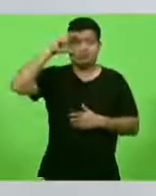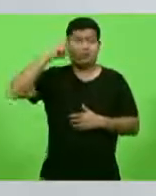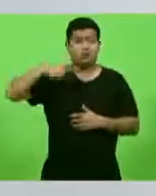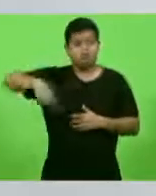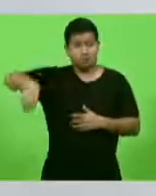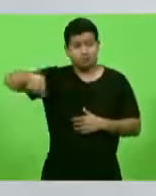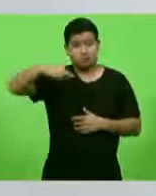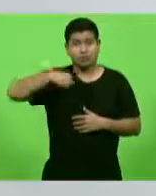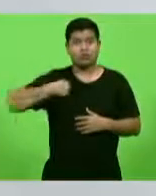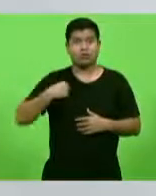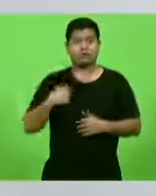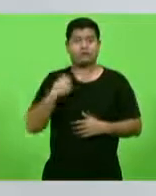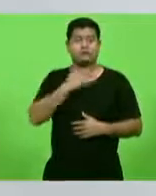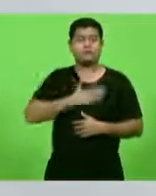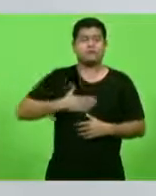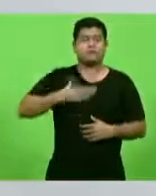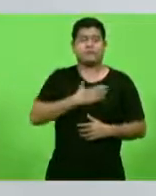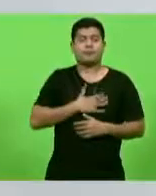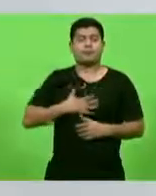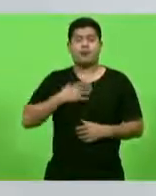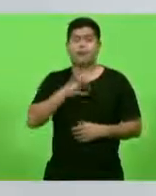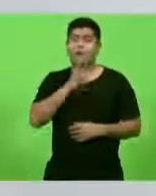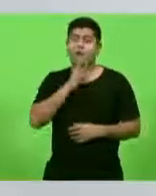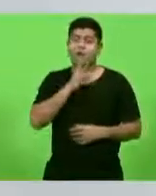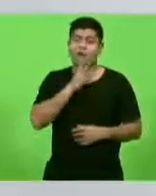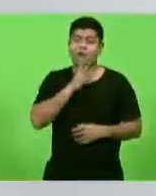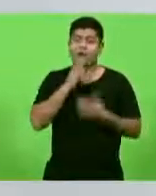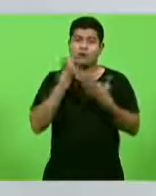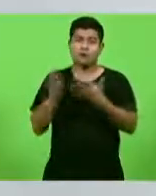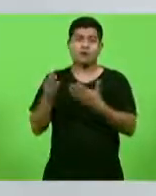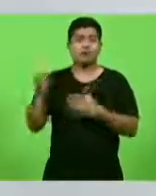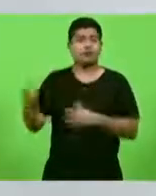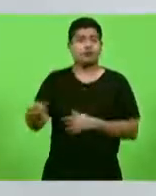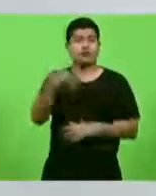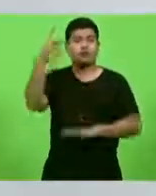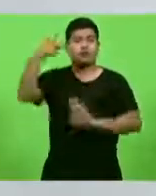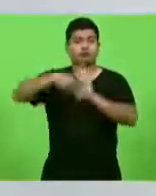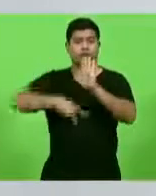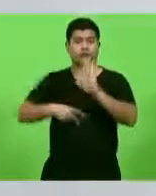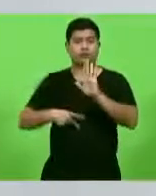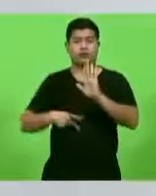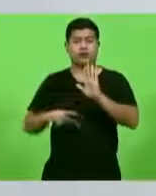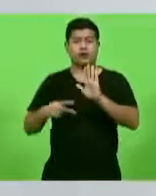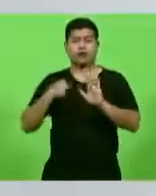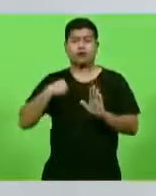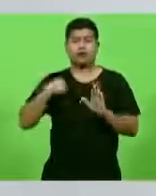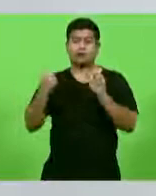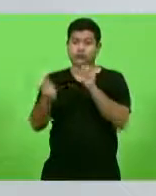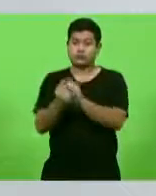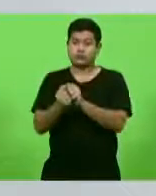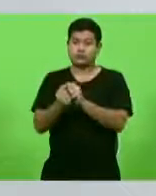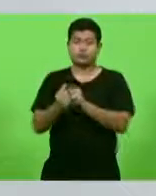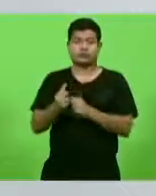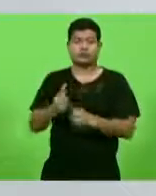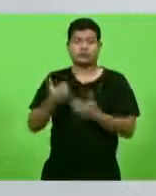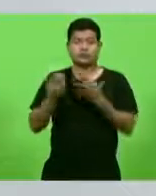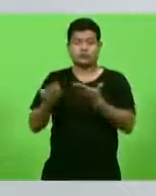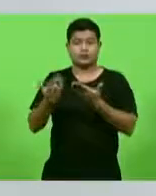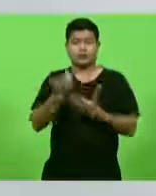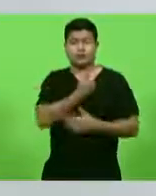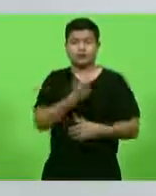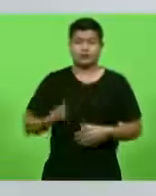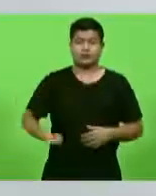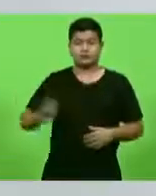nós tivemos o prazer de conhecer o novo projeto. Eu estava junto com o governador Carlos Moisés, como o projeto